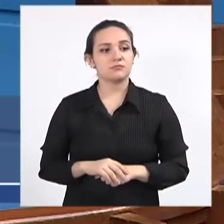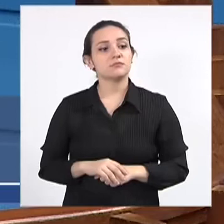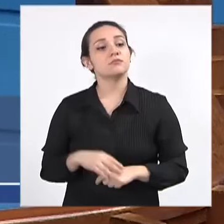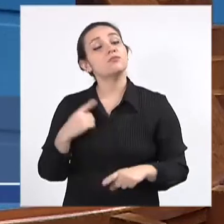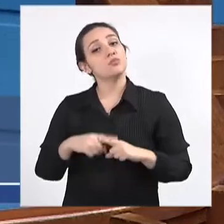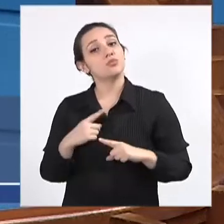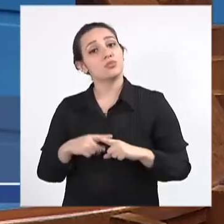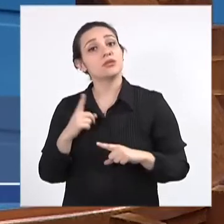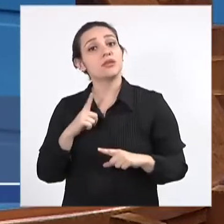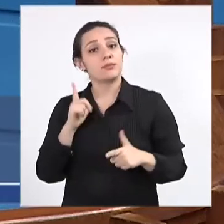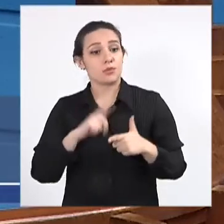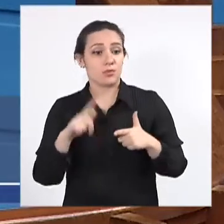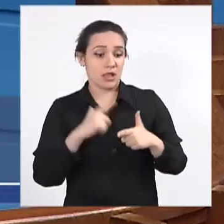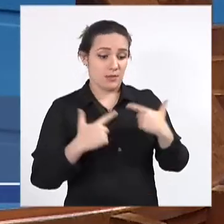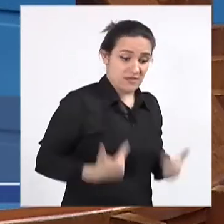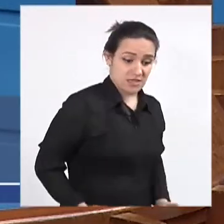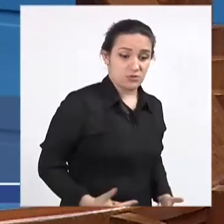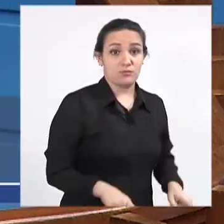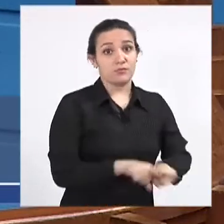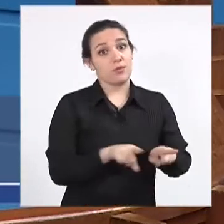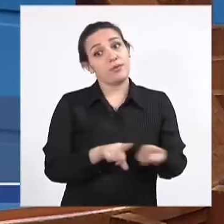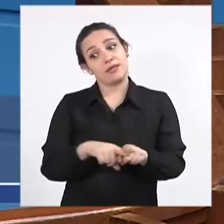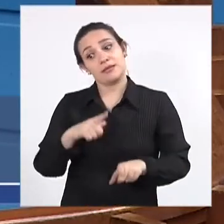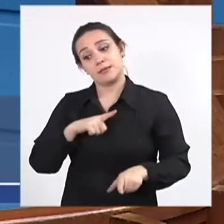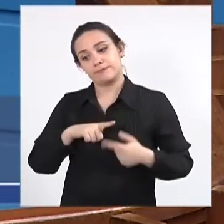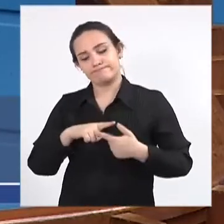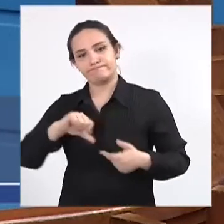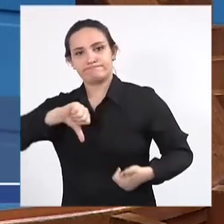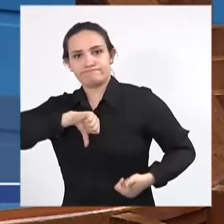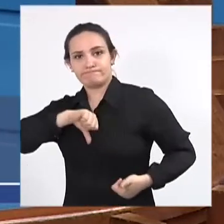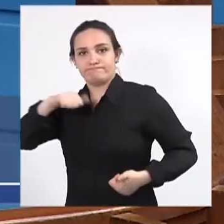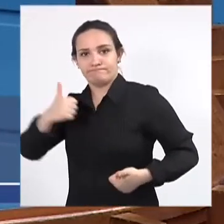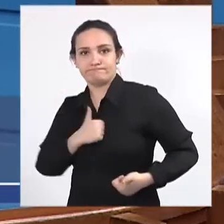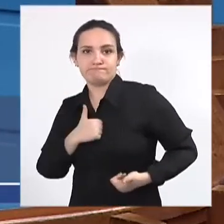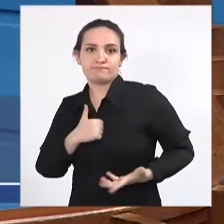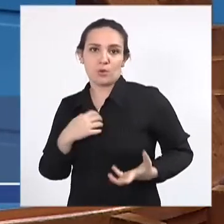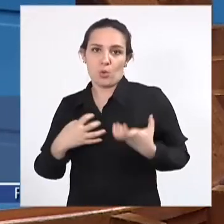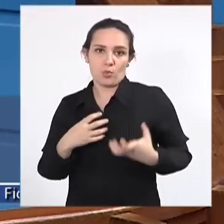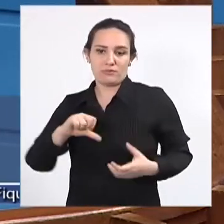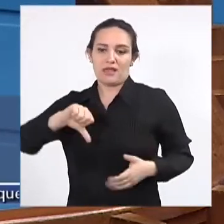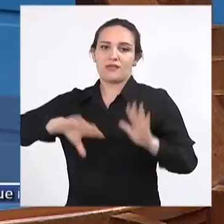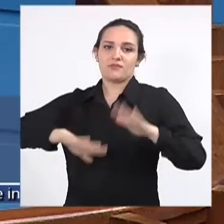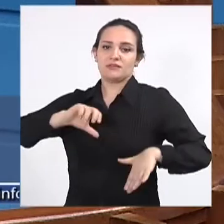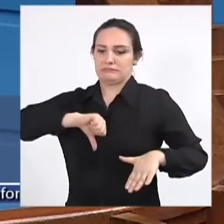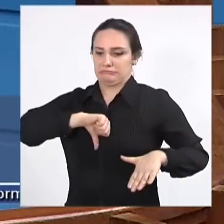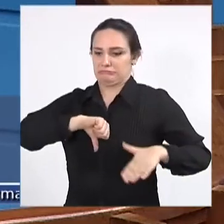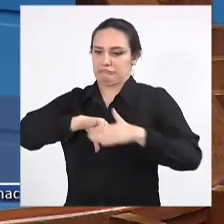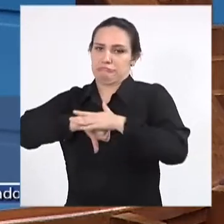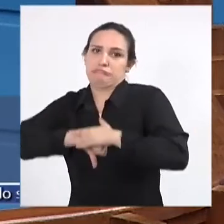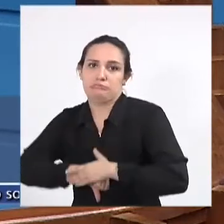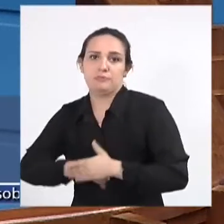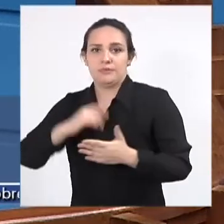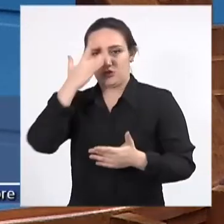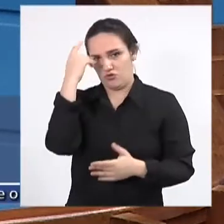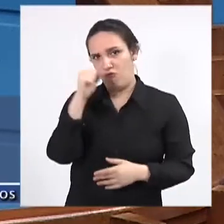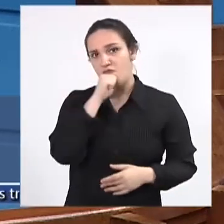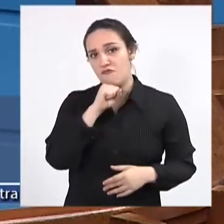a questão psicológica, tem a autoestima da pessoa mais velha que vai lá embaixo. A pessoa, quando